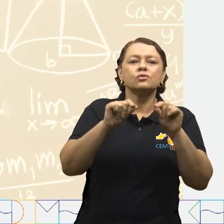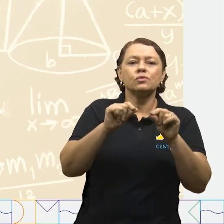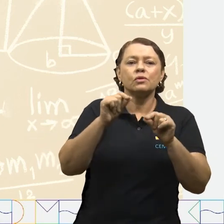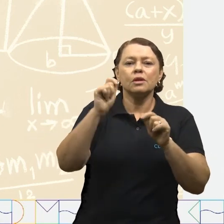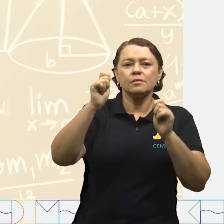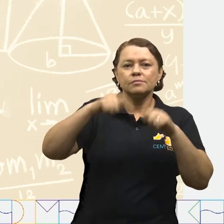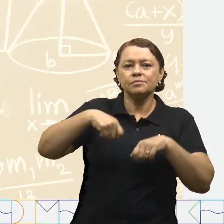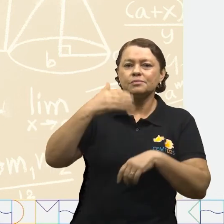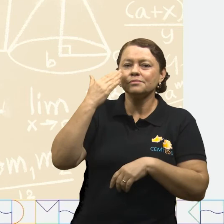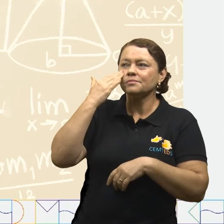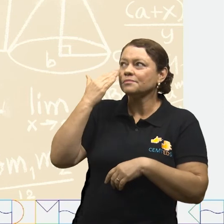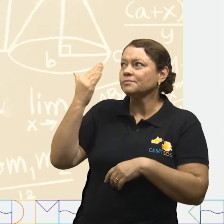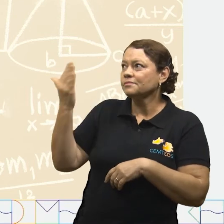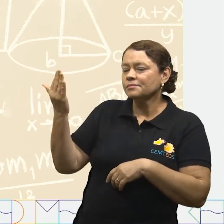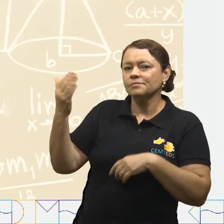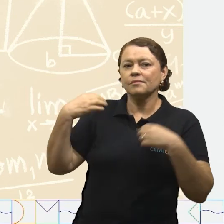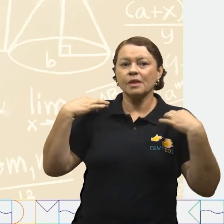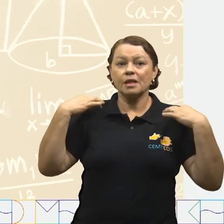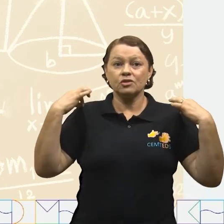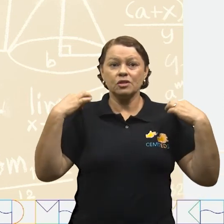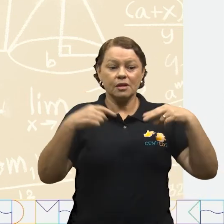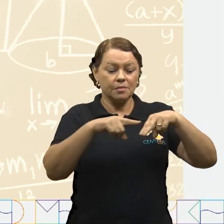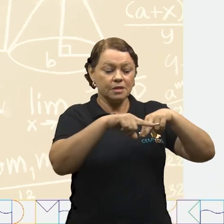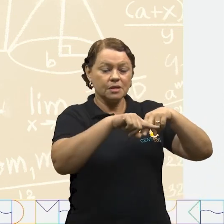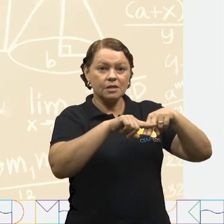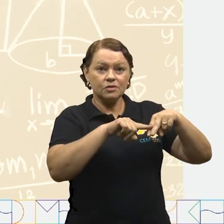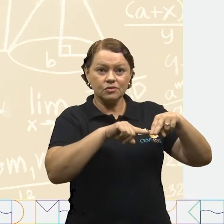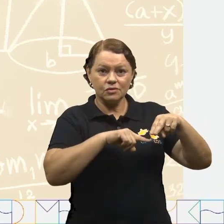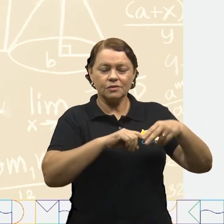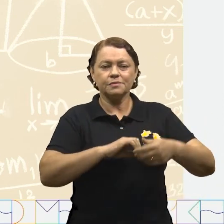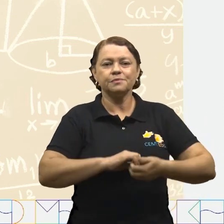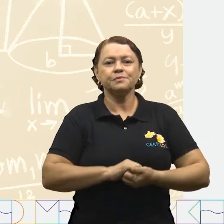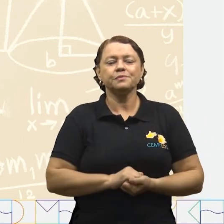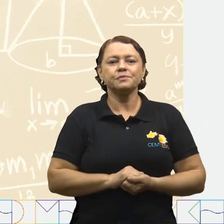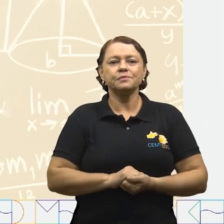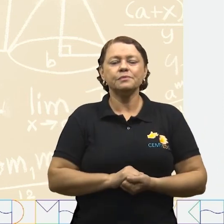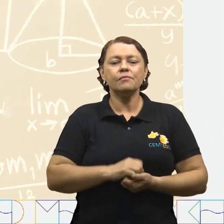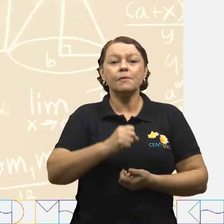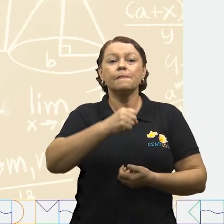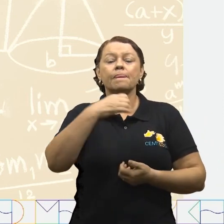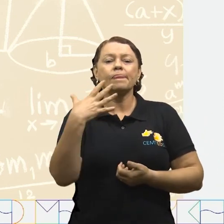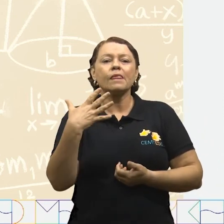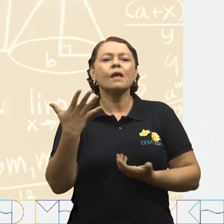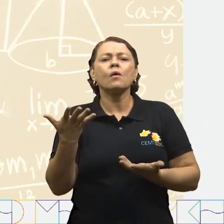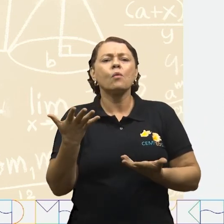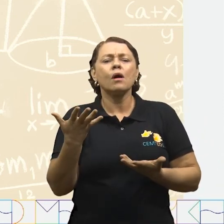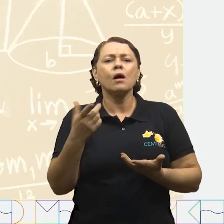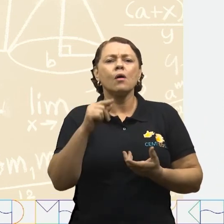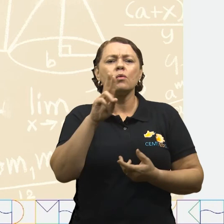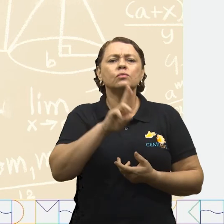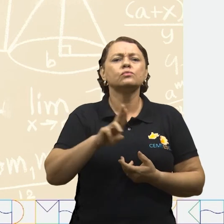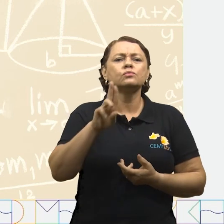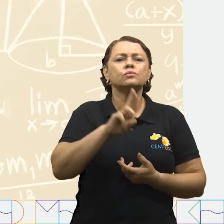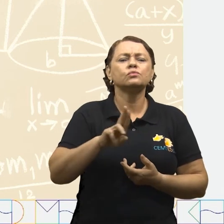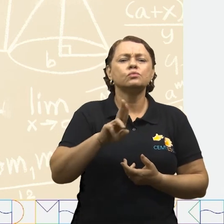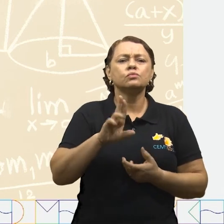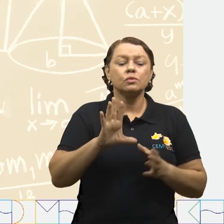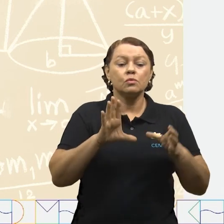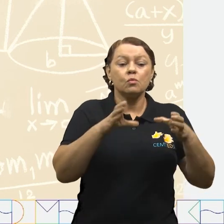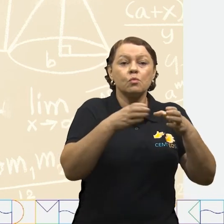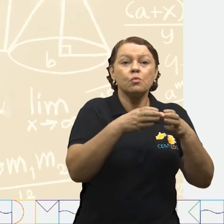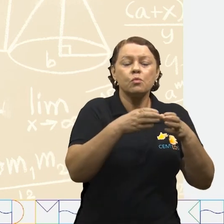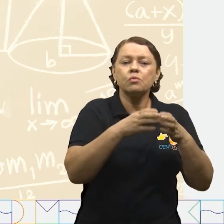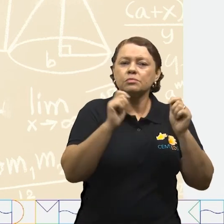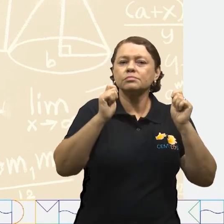entre as opções de camisas e bermudas abaixo Qual a quantidade de uniformes